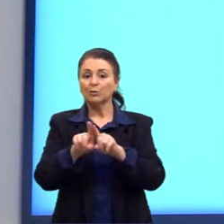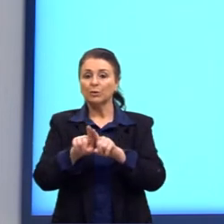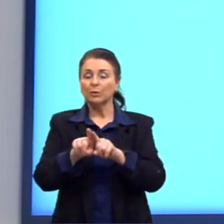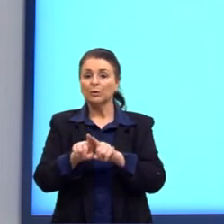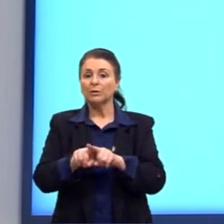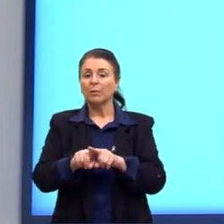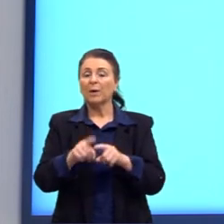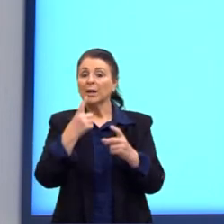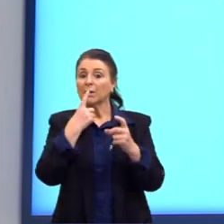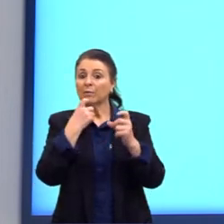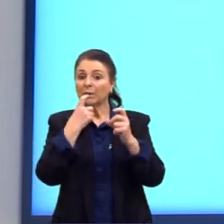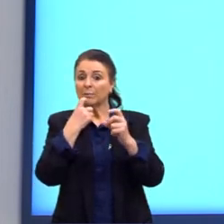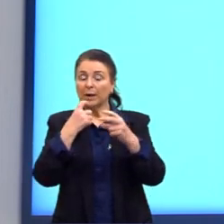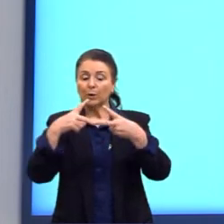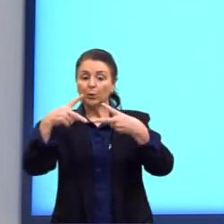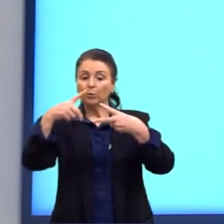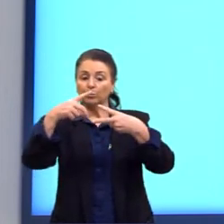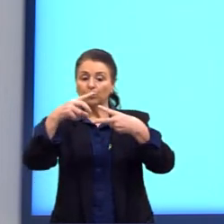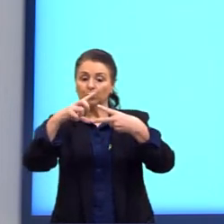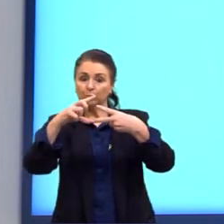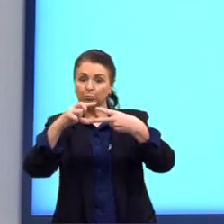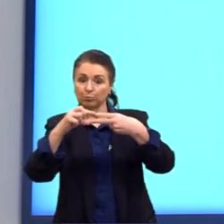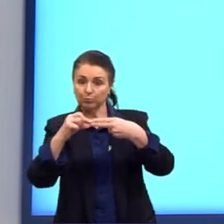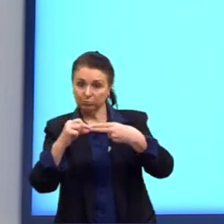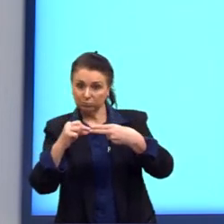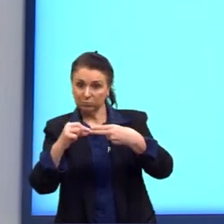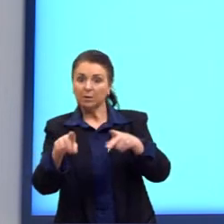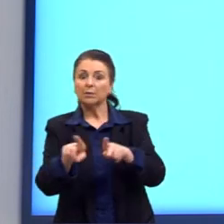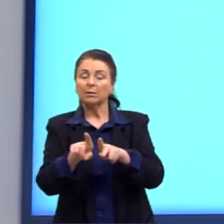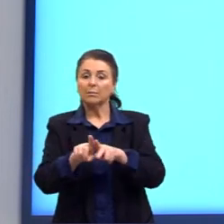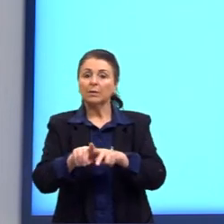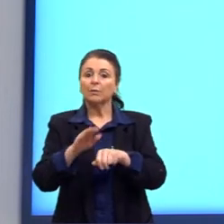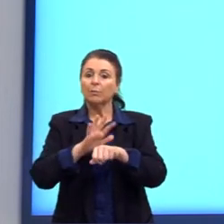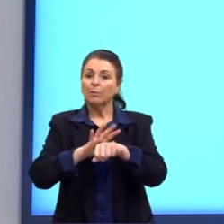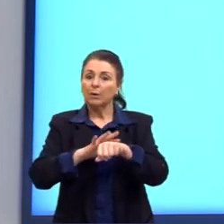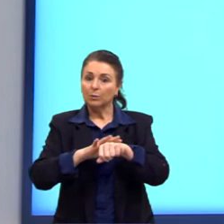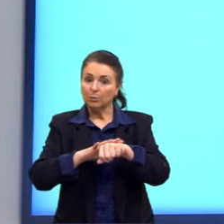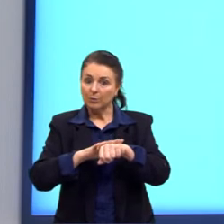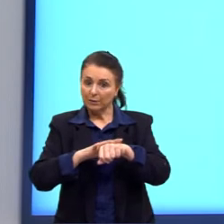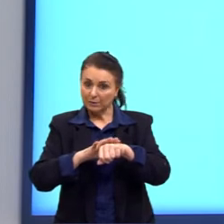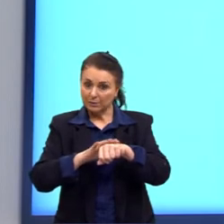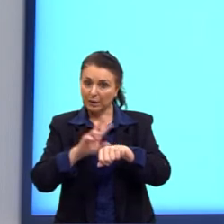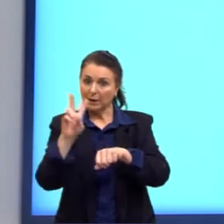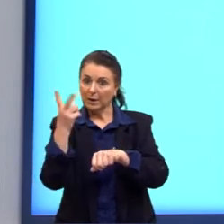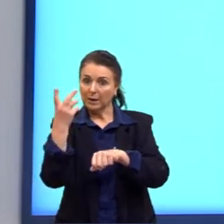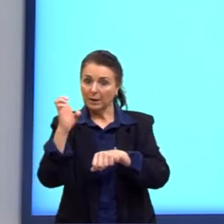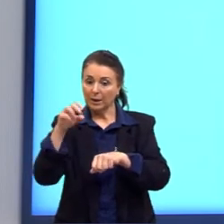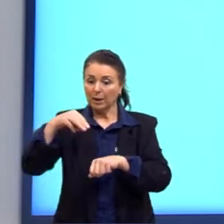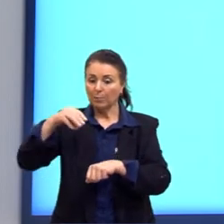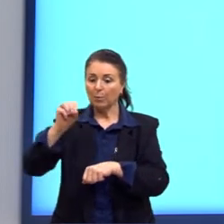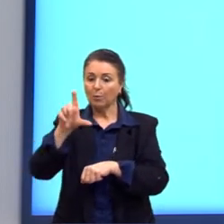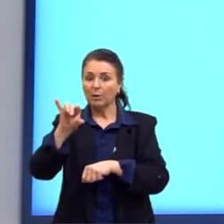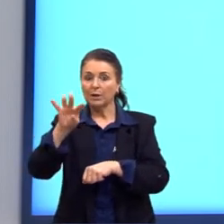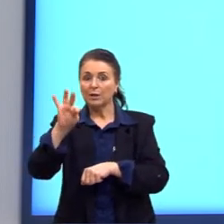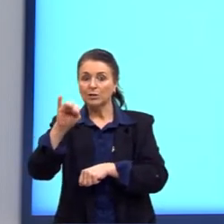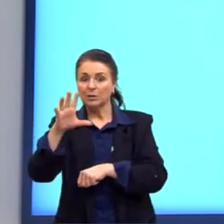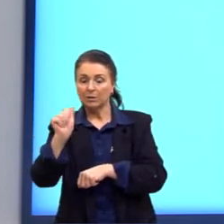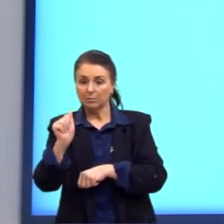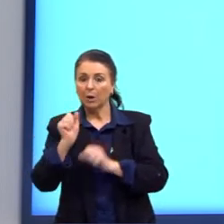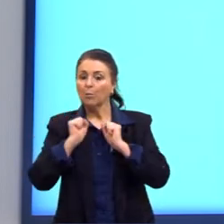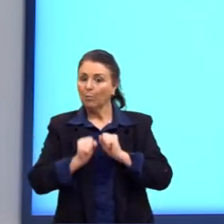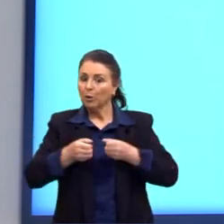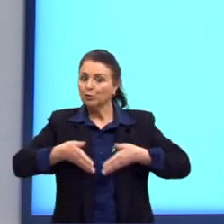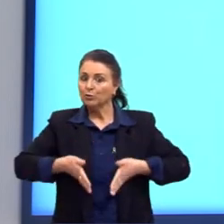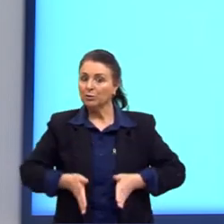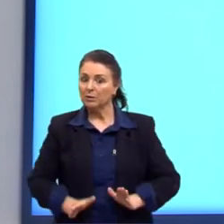antes depois então aí tá já na doença hemolítica do recém-nascido quando a criança nasce pode nascer